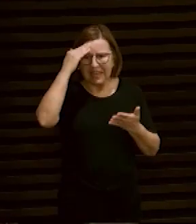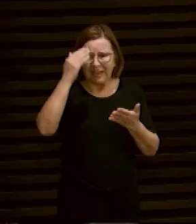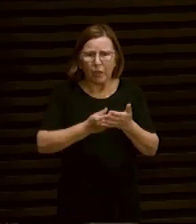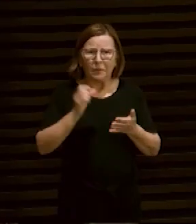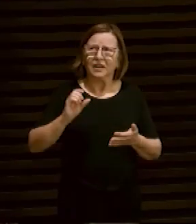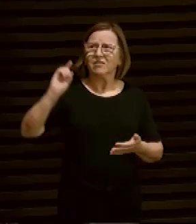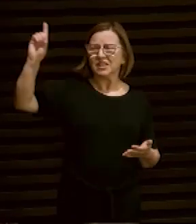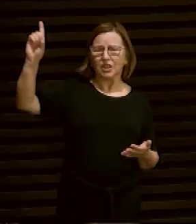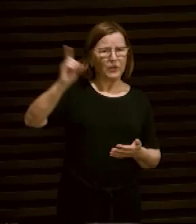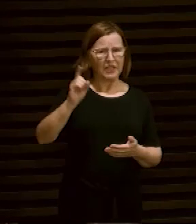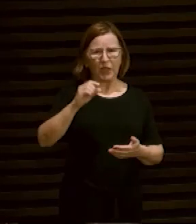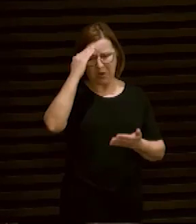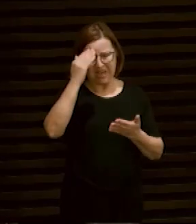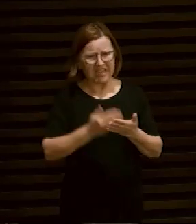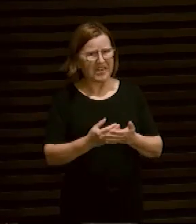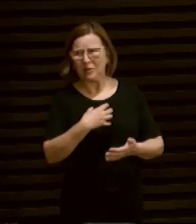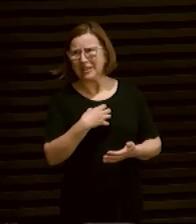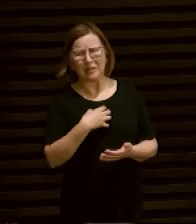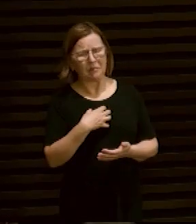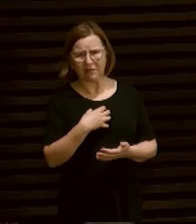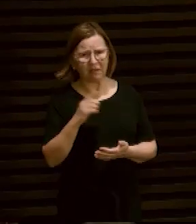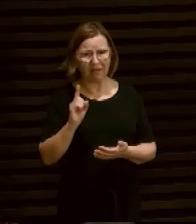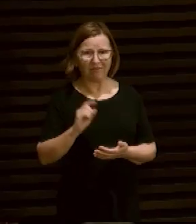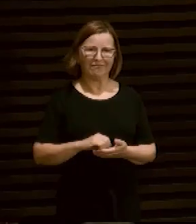seus sentimentos, ou no seu entendimento.